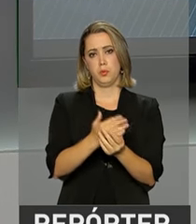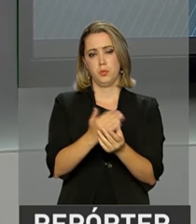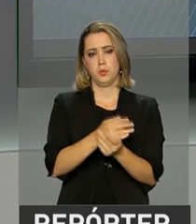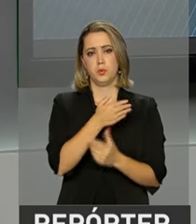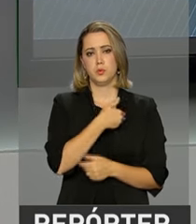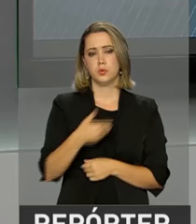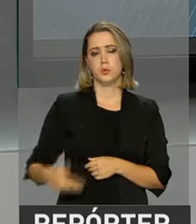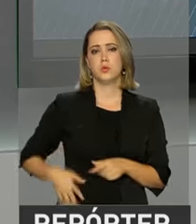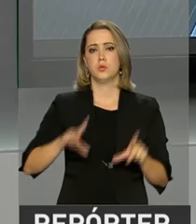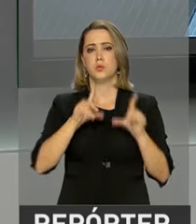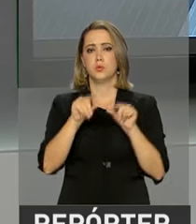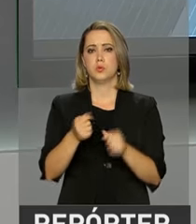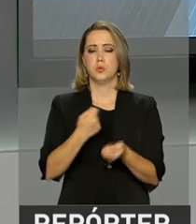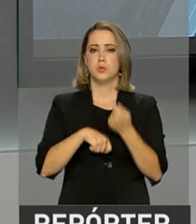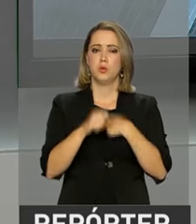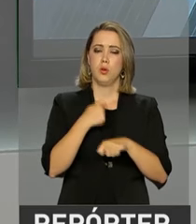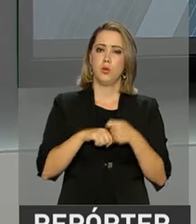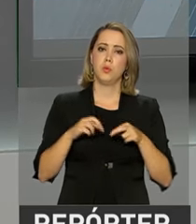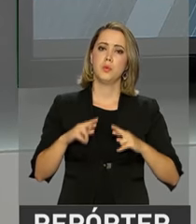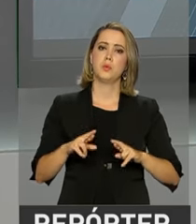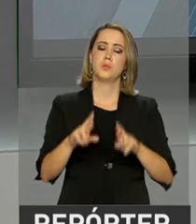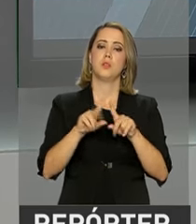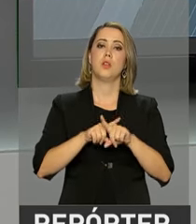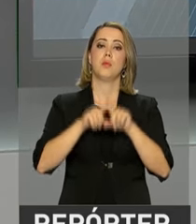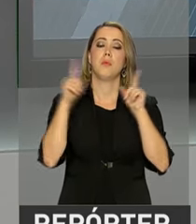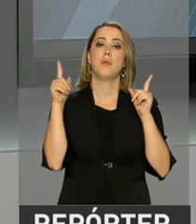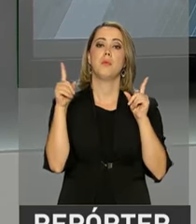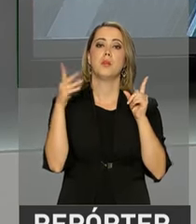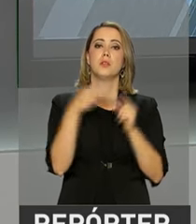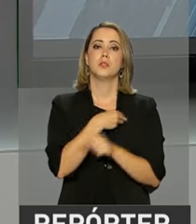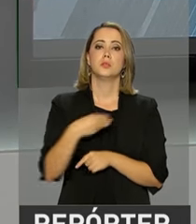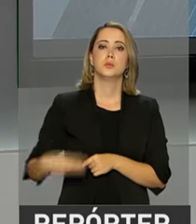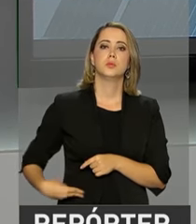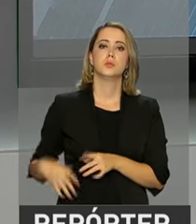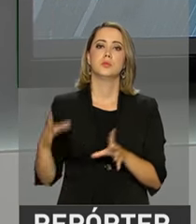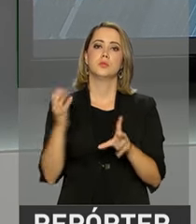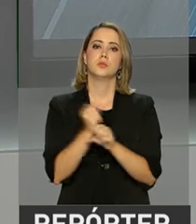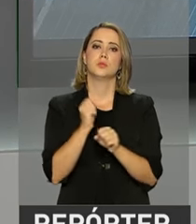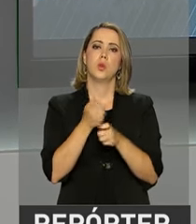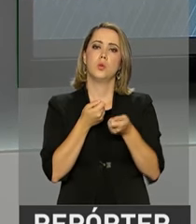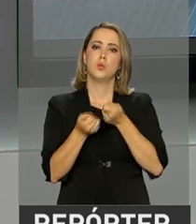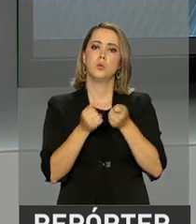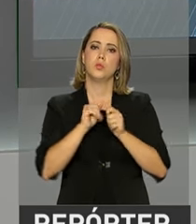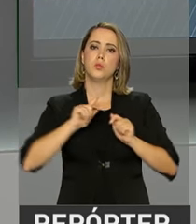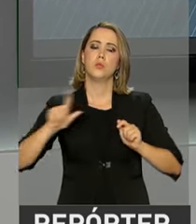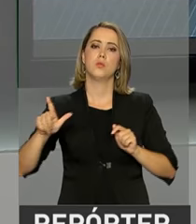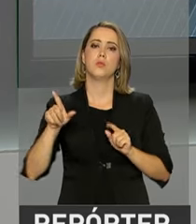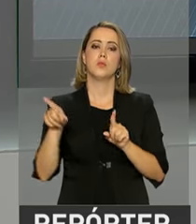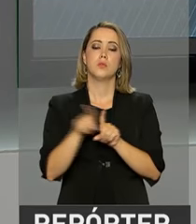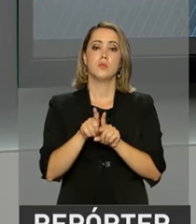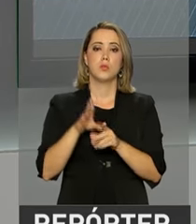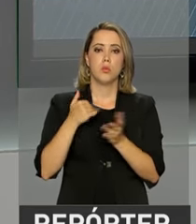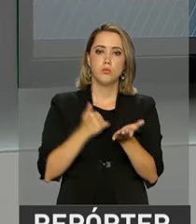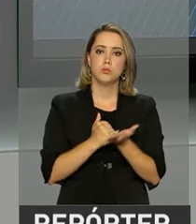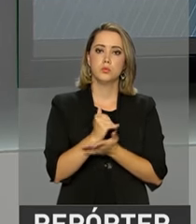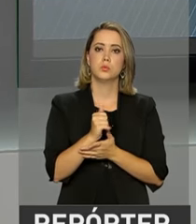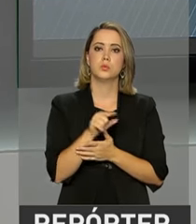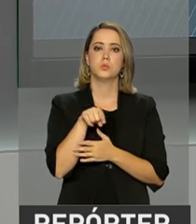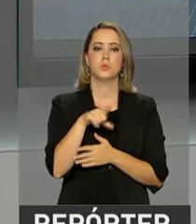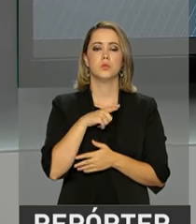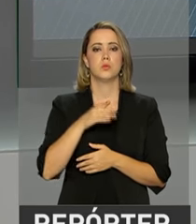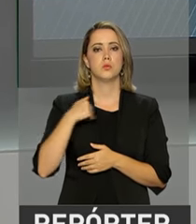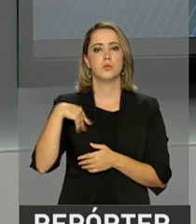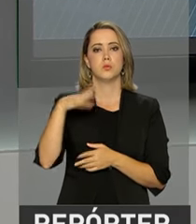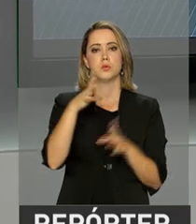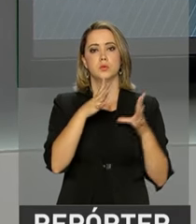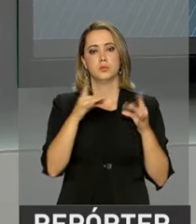diminuíram a economia que era inicialmente esperada, mas o Ministério calcula que o ajuste fiscal estrutural está mantido. Quem tem